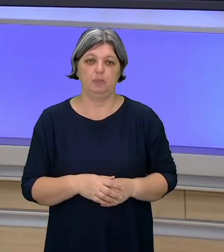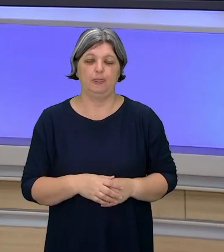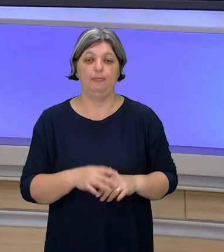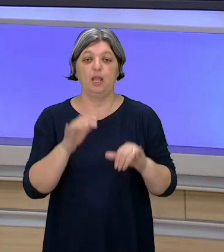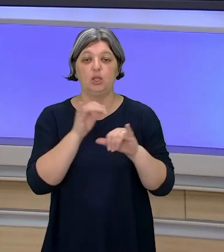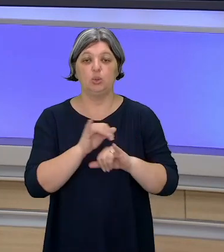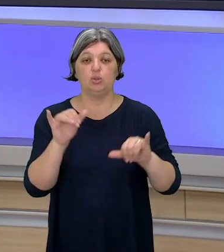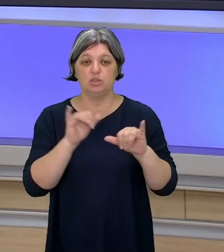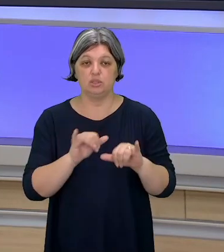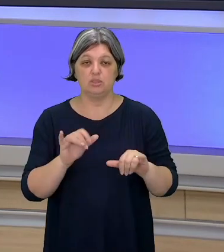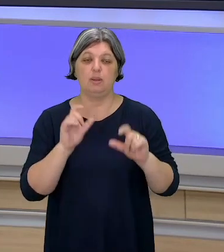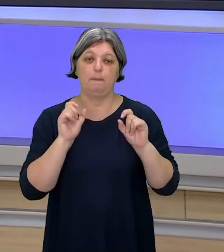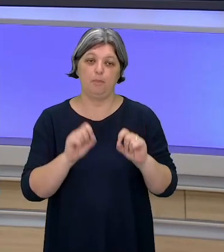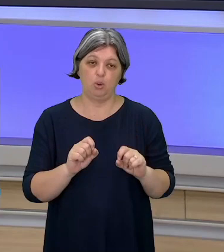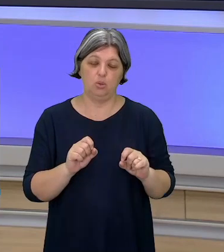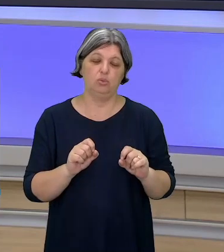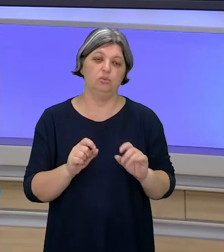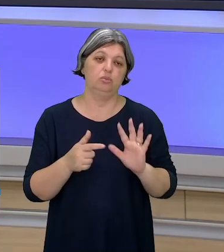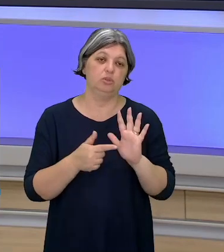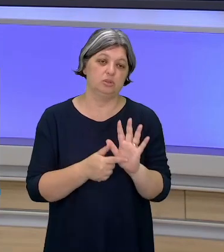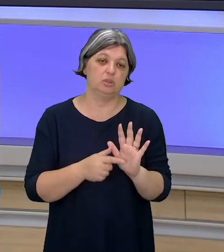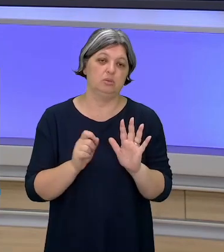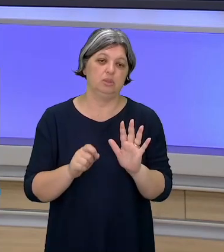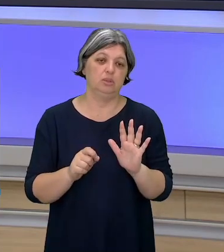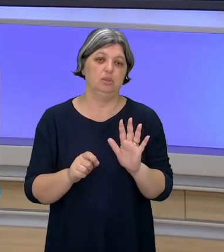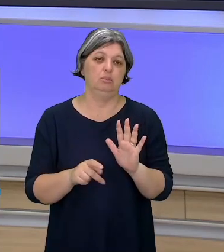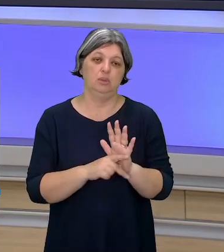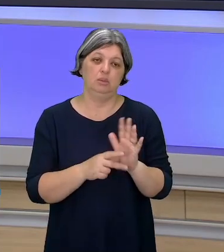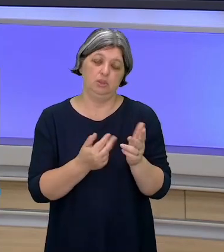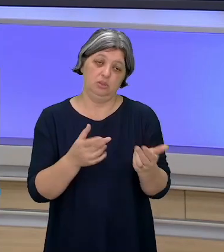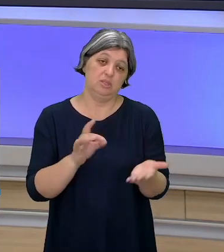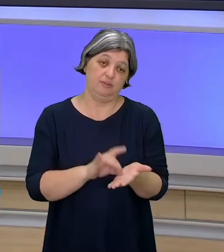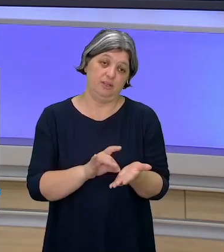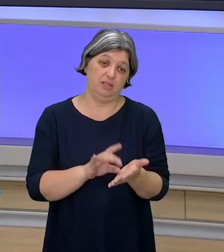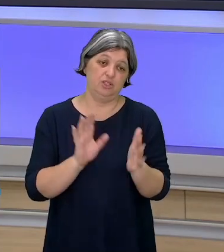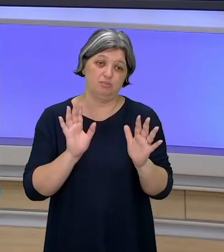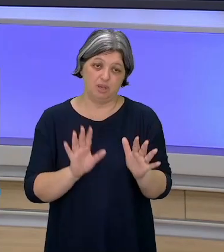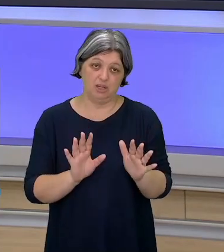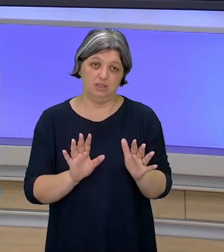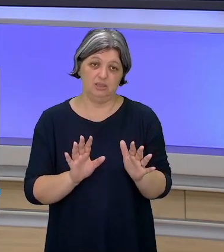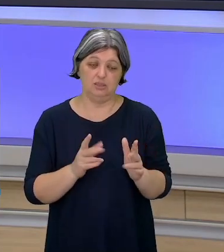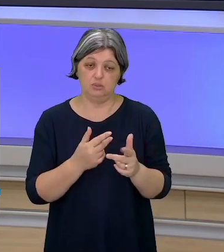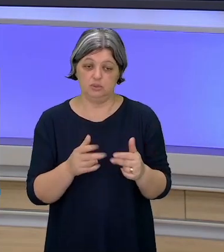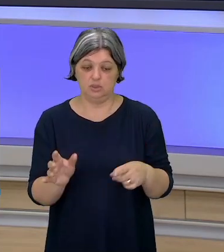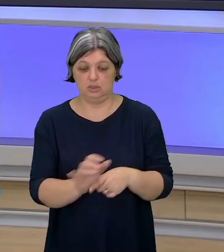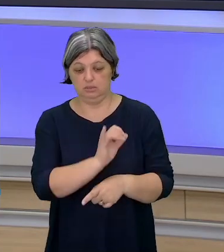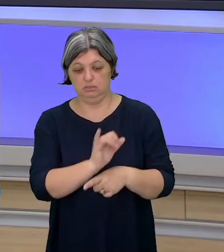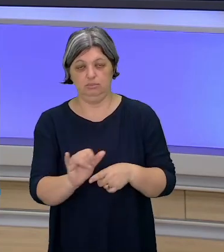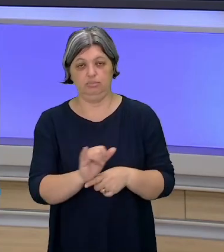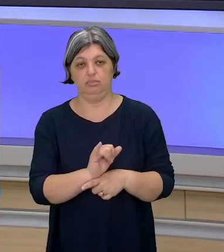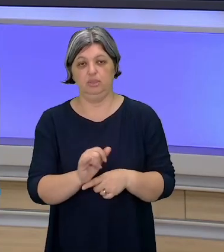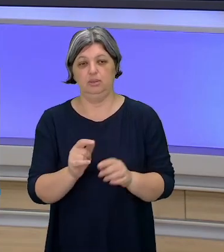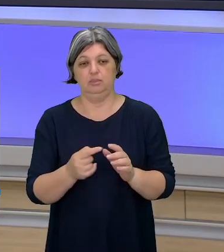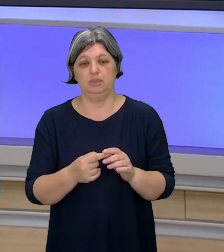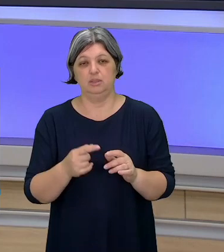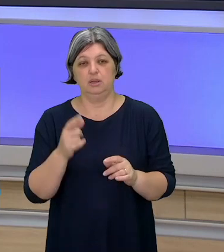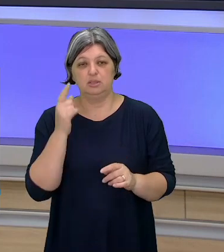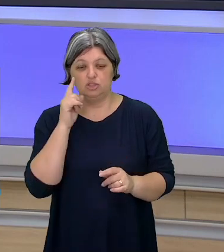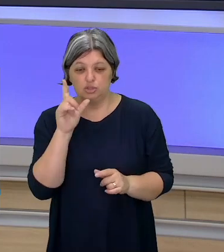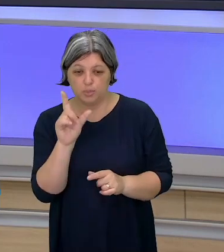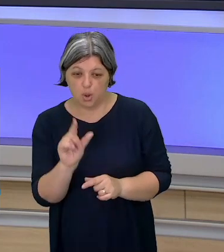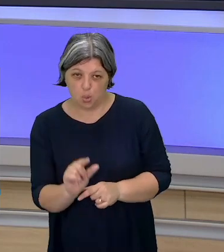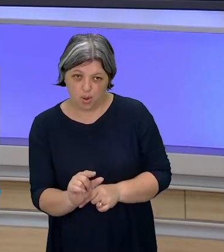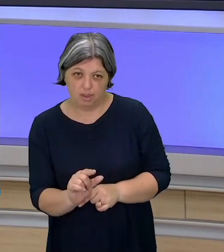notícias, elas até podem trazer elementos de veracidade, mas uma das artimanhas também é você diminuir o valor